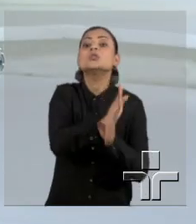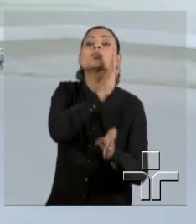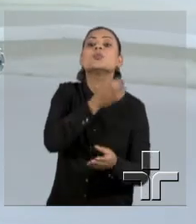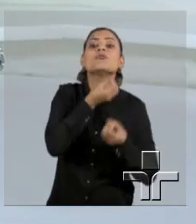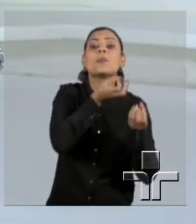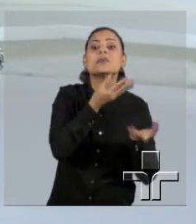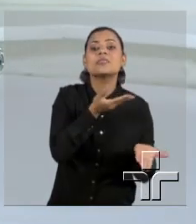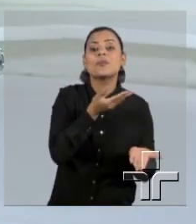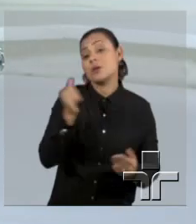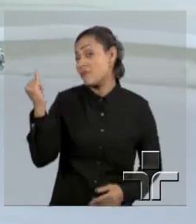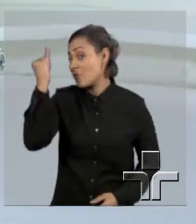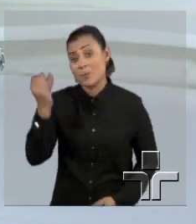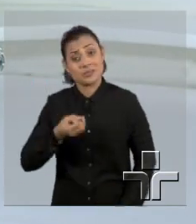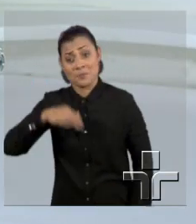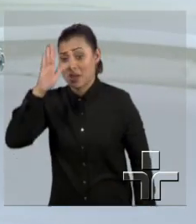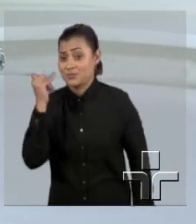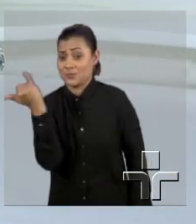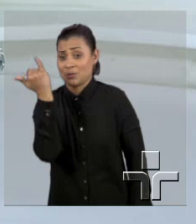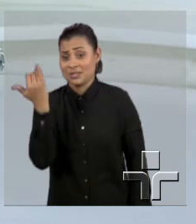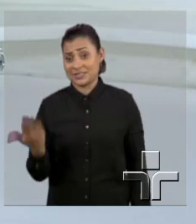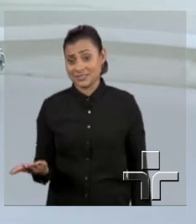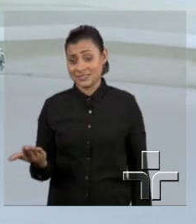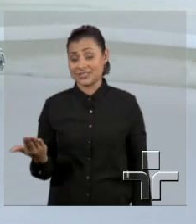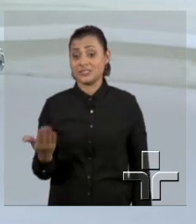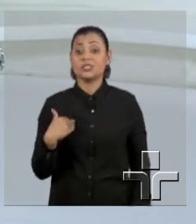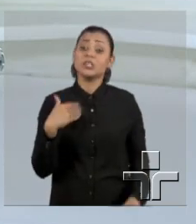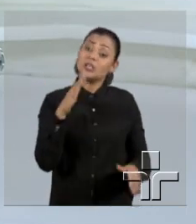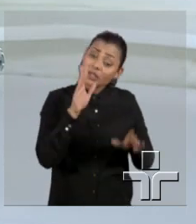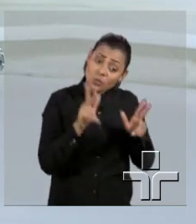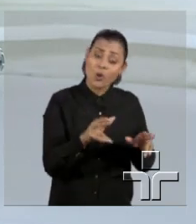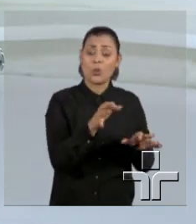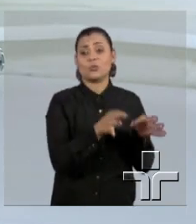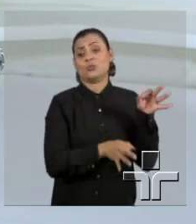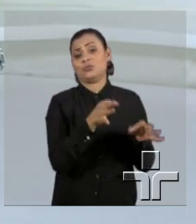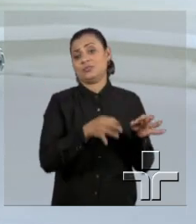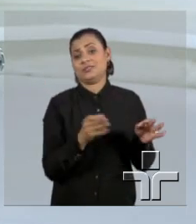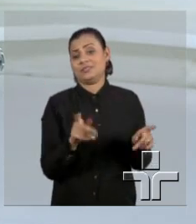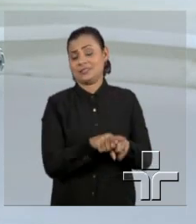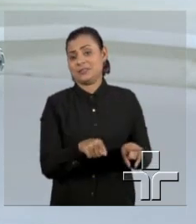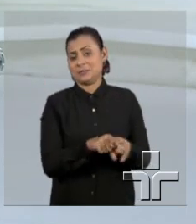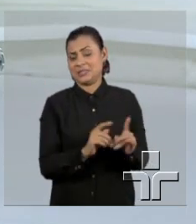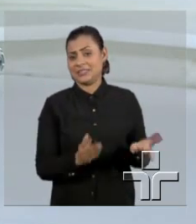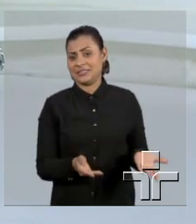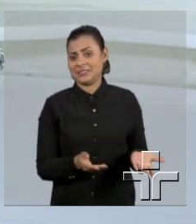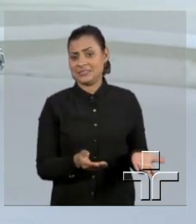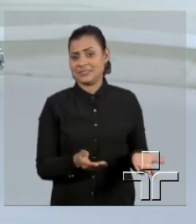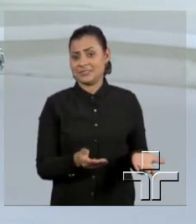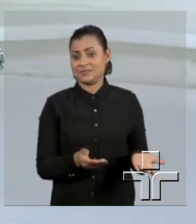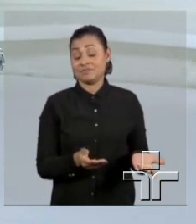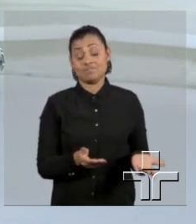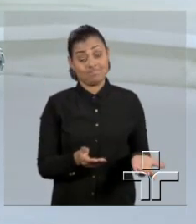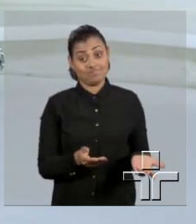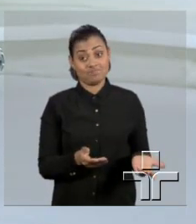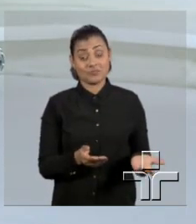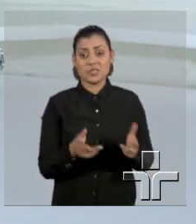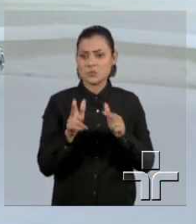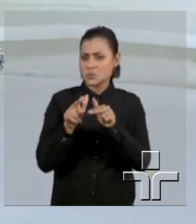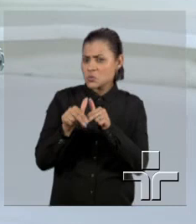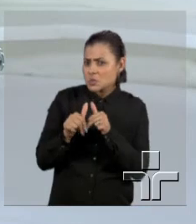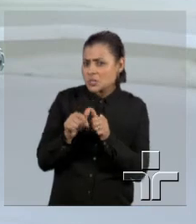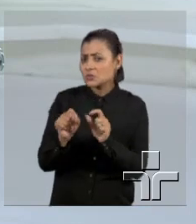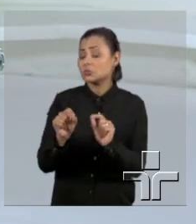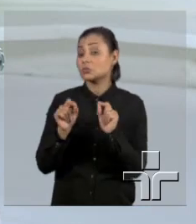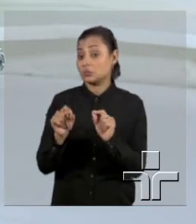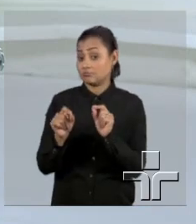Assim como o judiciário é mais importante do que qualquer juiz. Não é? E a ponto a